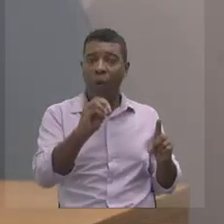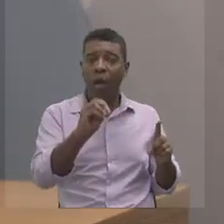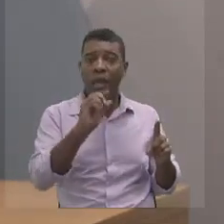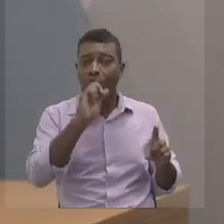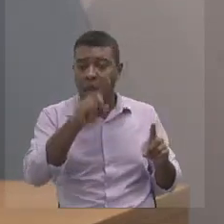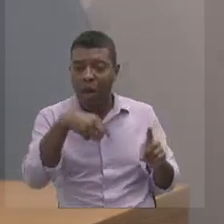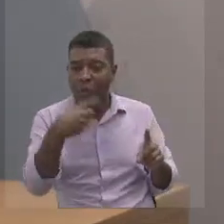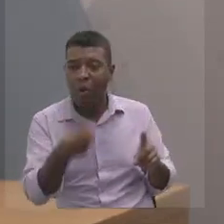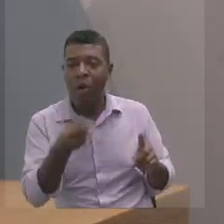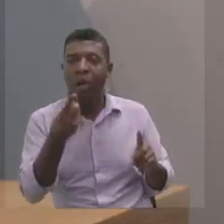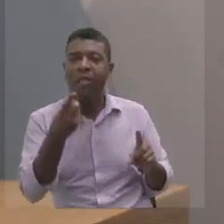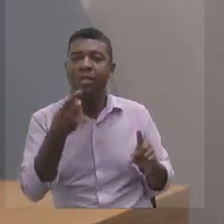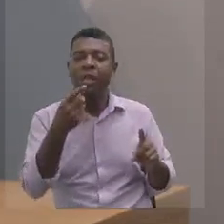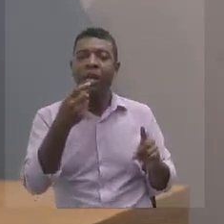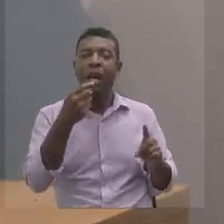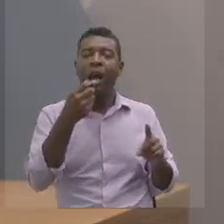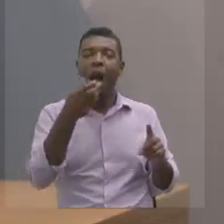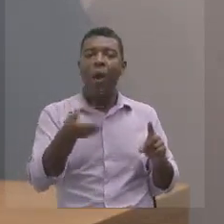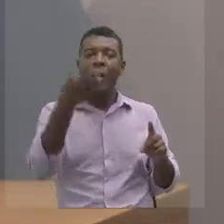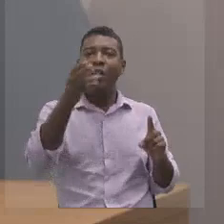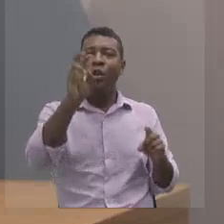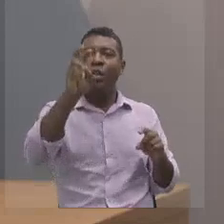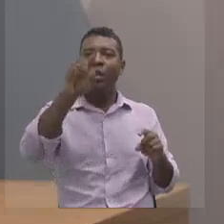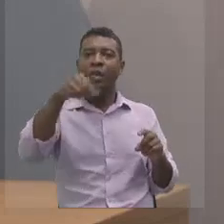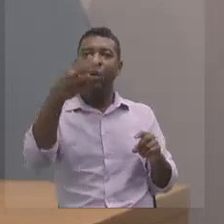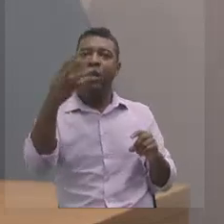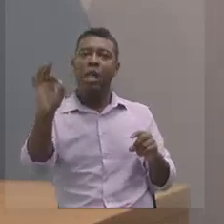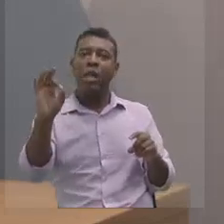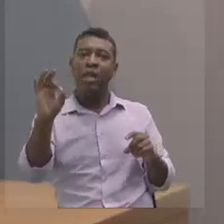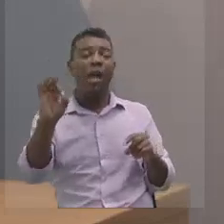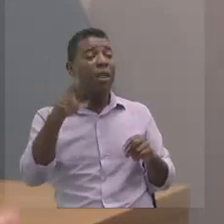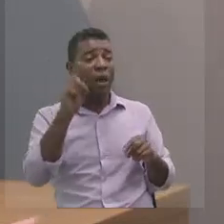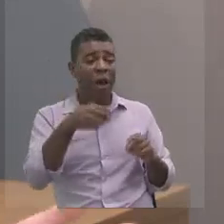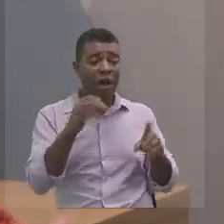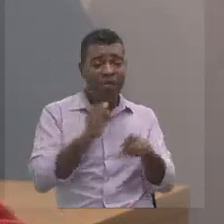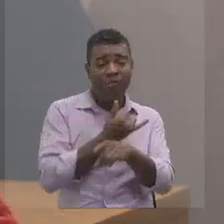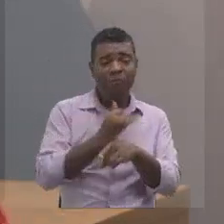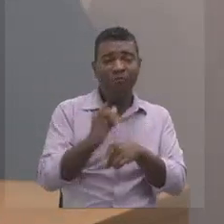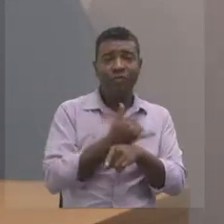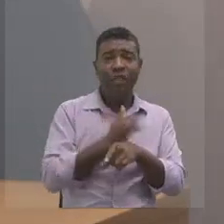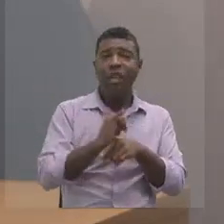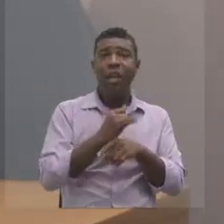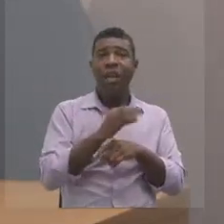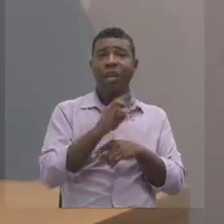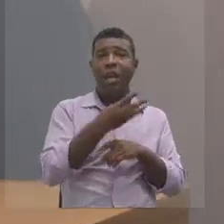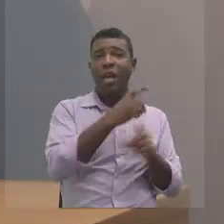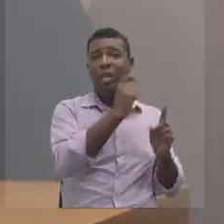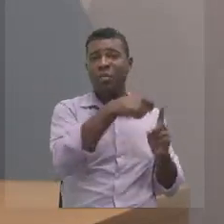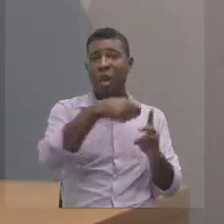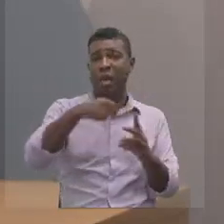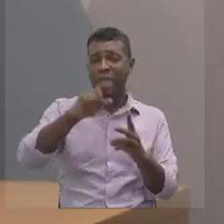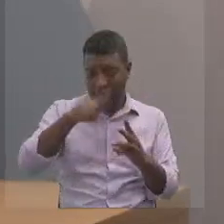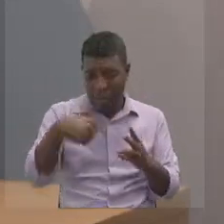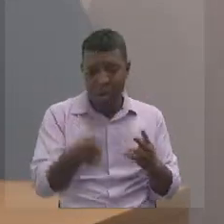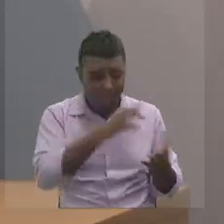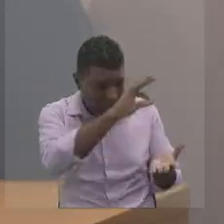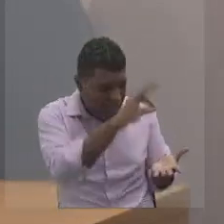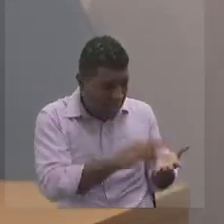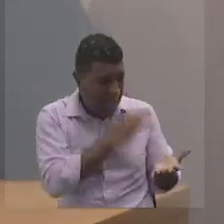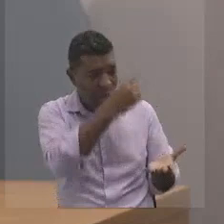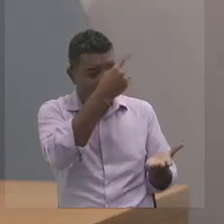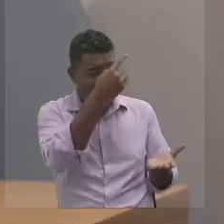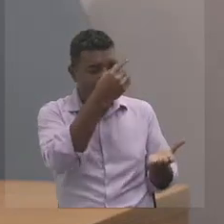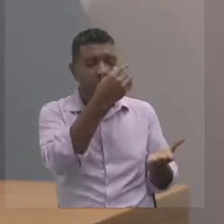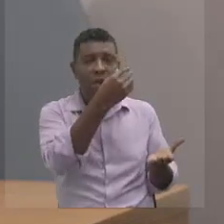foi um isquemia de marketing para tentar justificar um aumento três meses depois da assinatura né do contrato